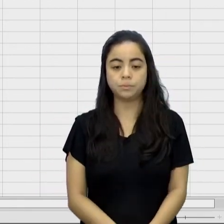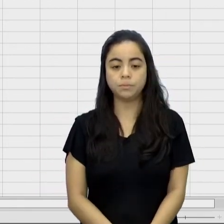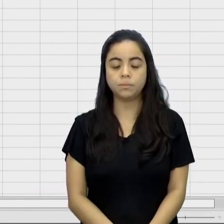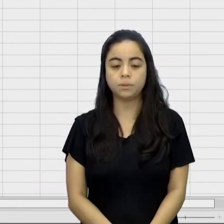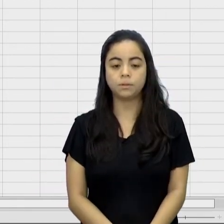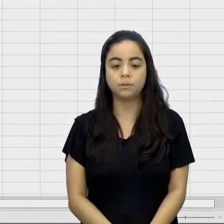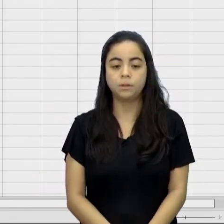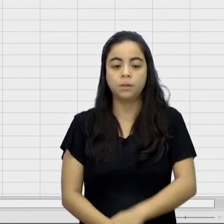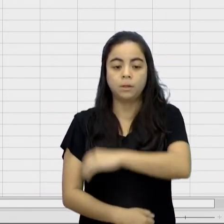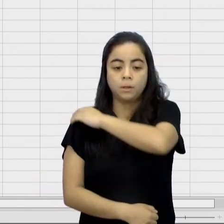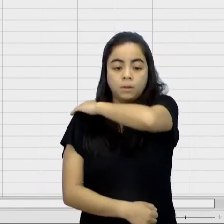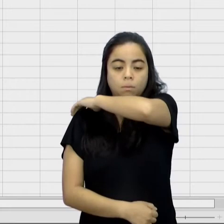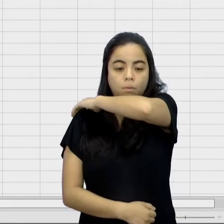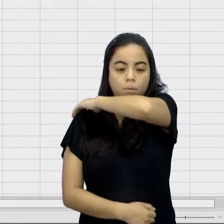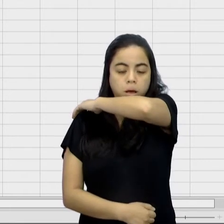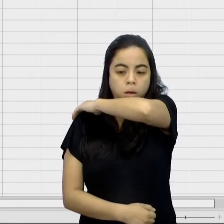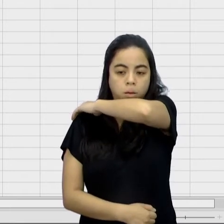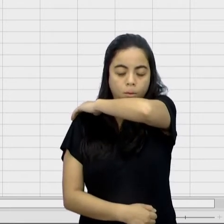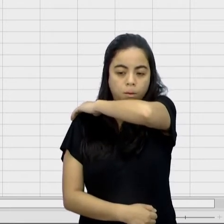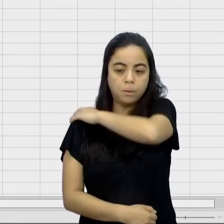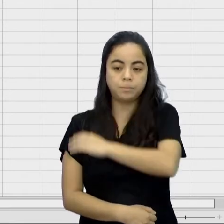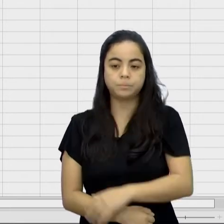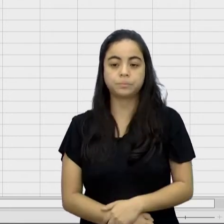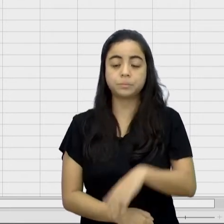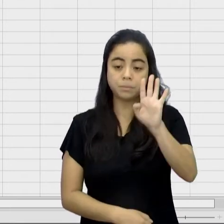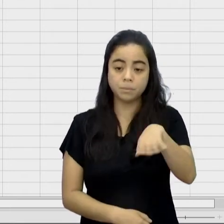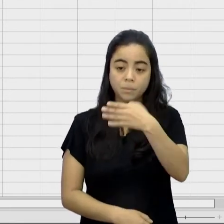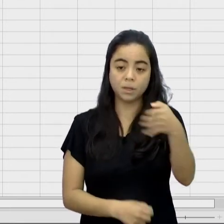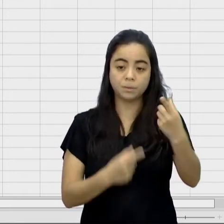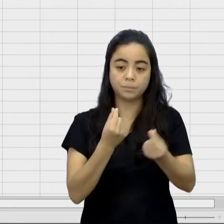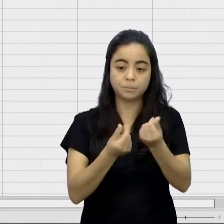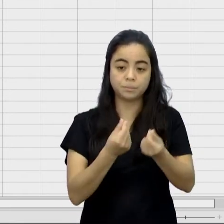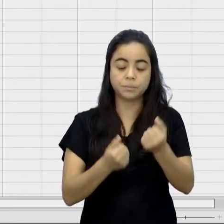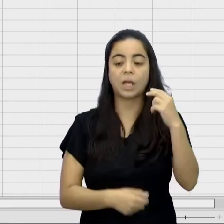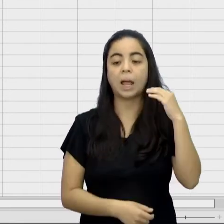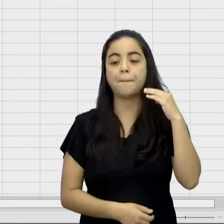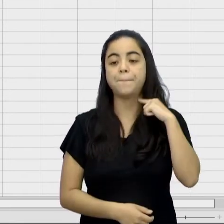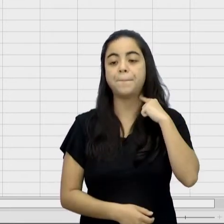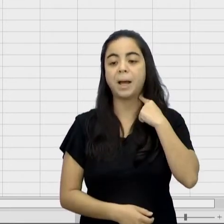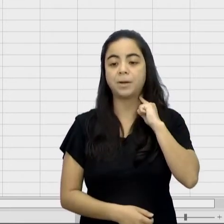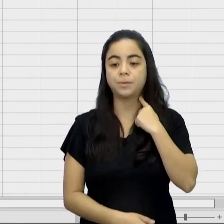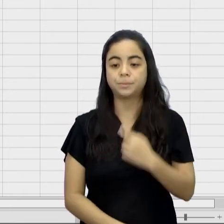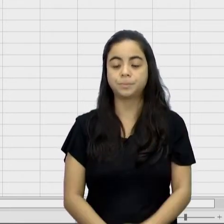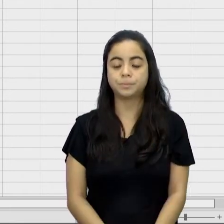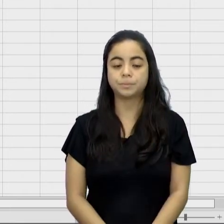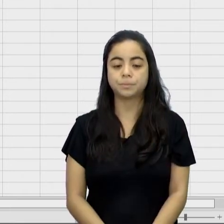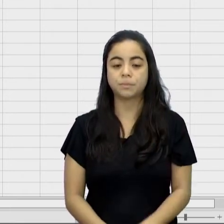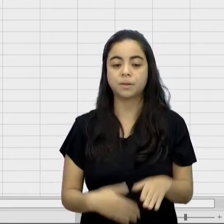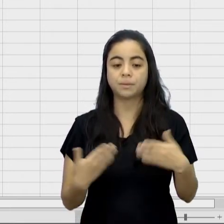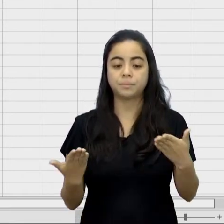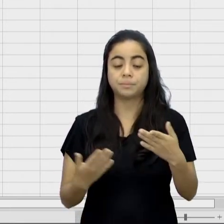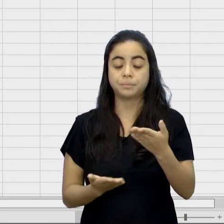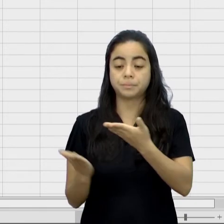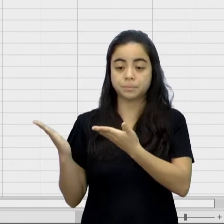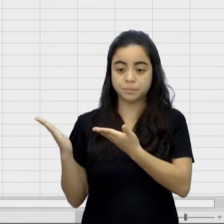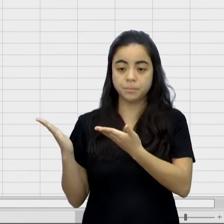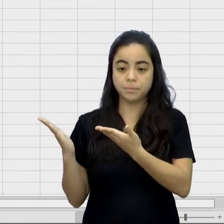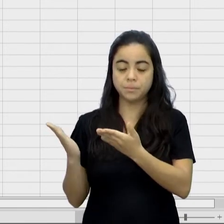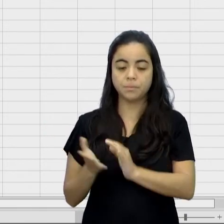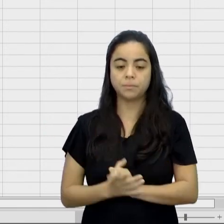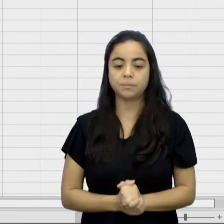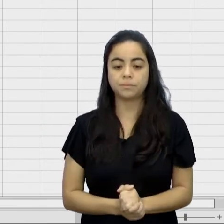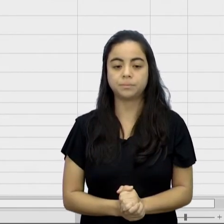já maio. Então, orçamento maio. Perfeito. Então aqui, essa aba chama orçamento